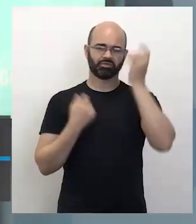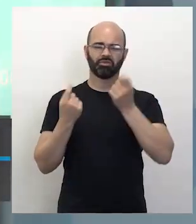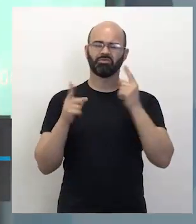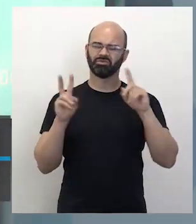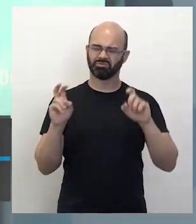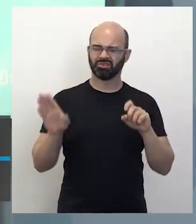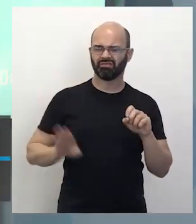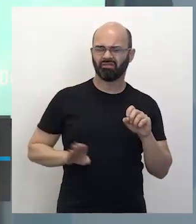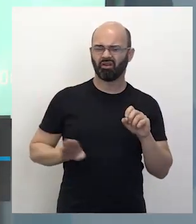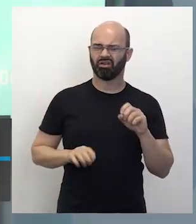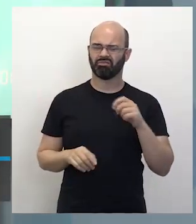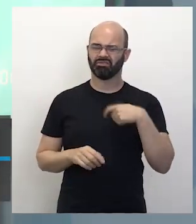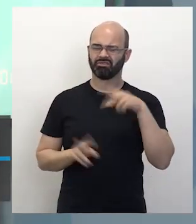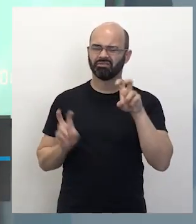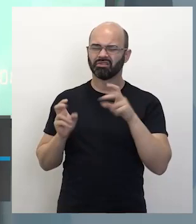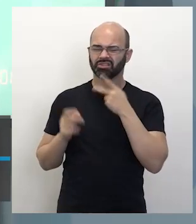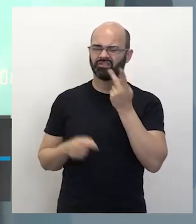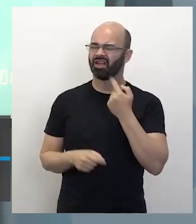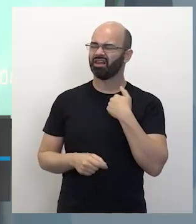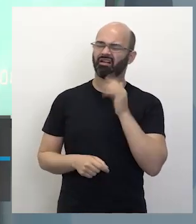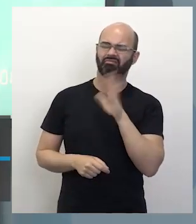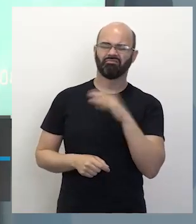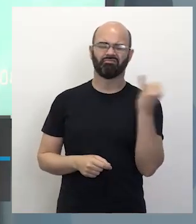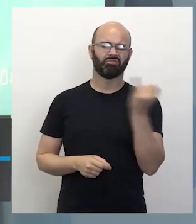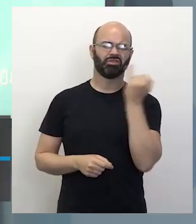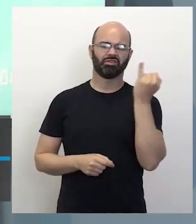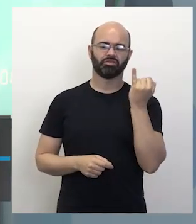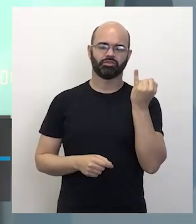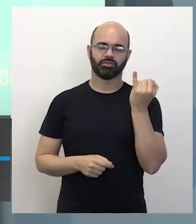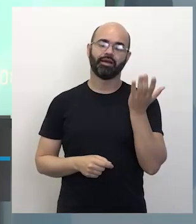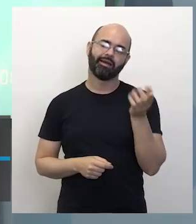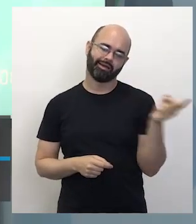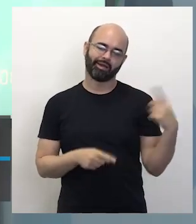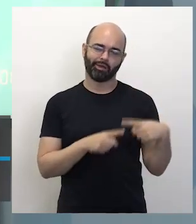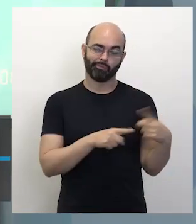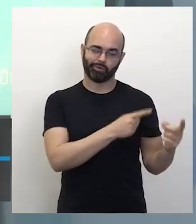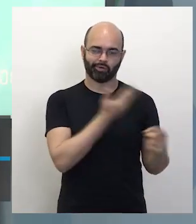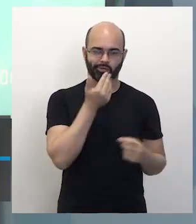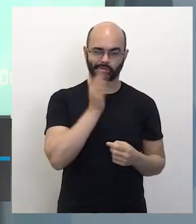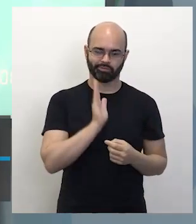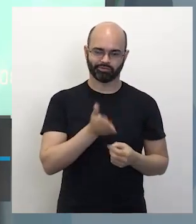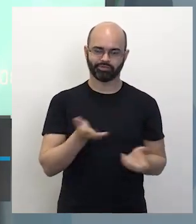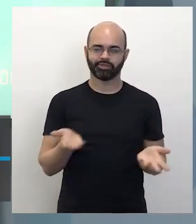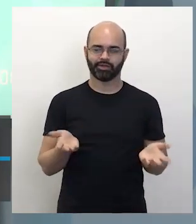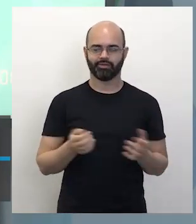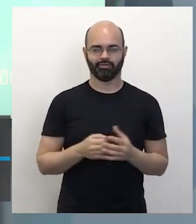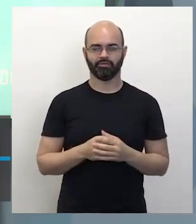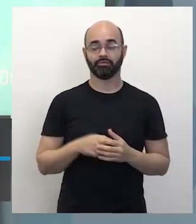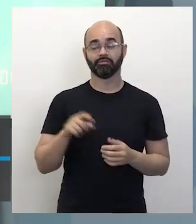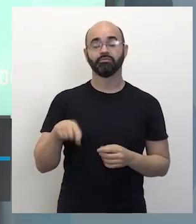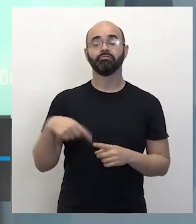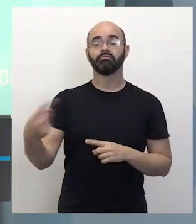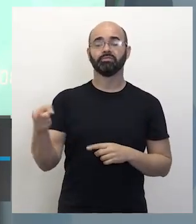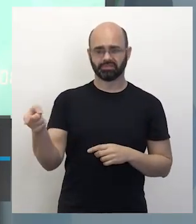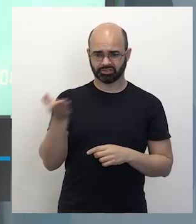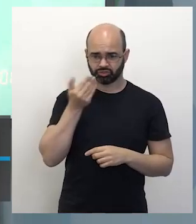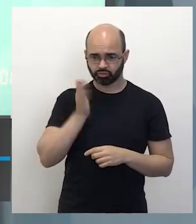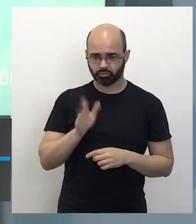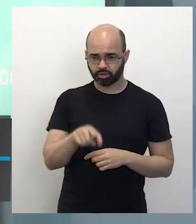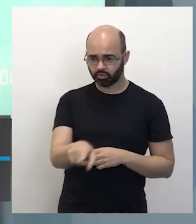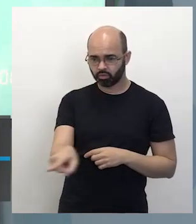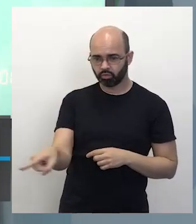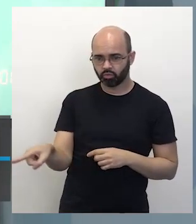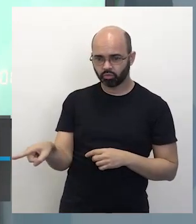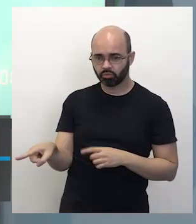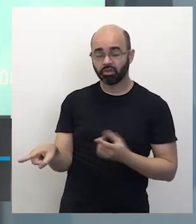elas já comeram. Para elas não faz sentido. Exatamente. Então, a gente tem que sempre pensar nessa questão do outro. Como que estão essas pessoas na